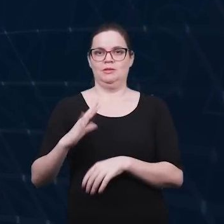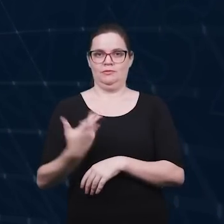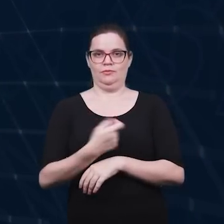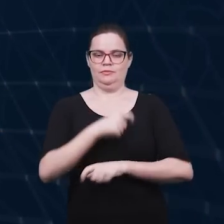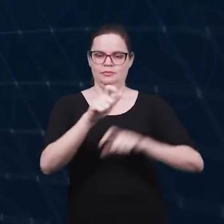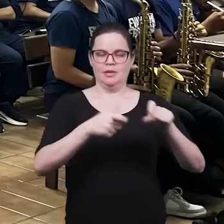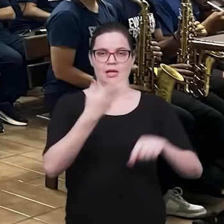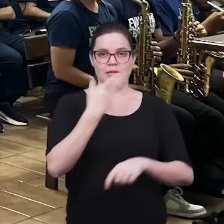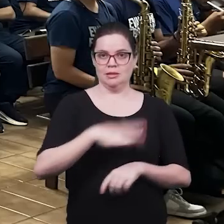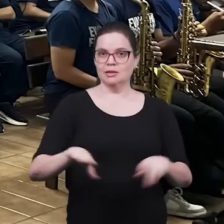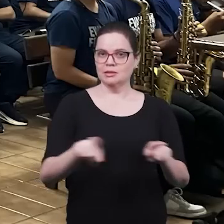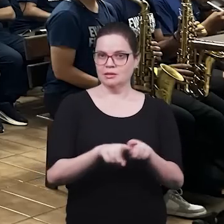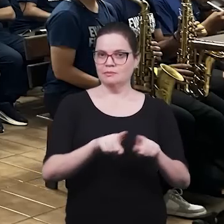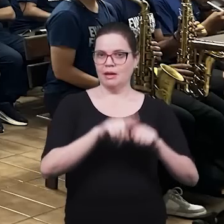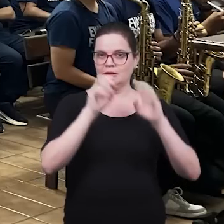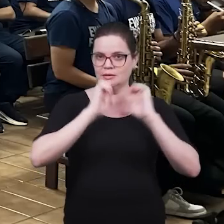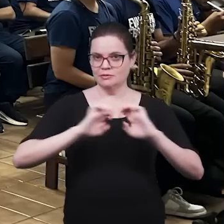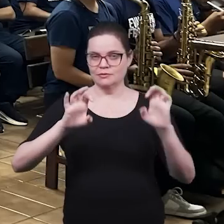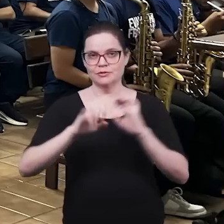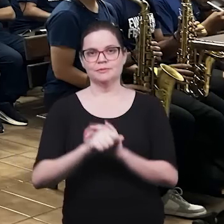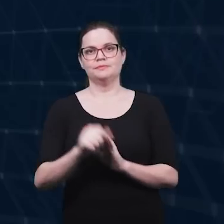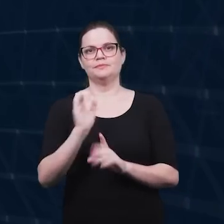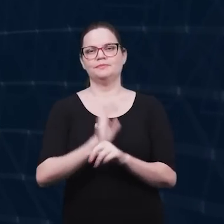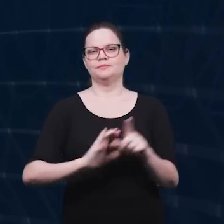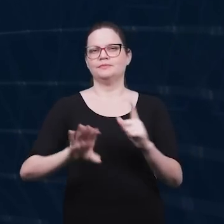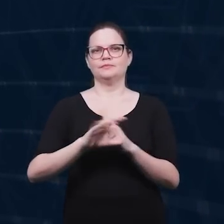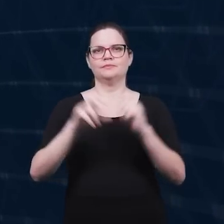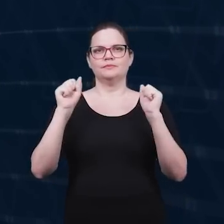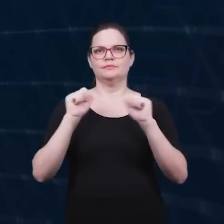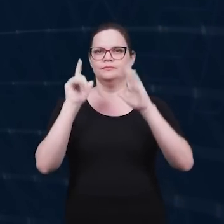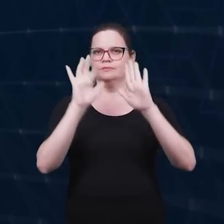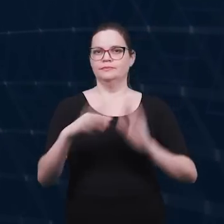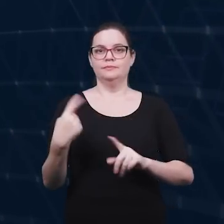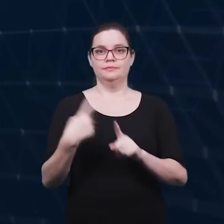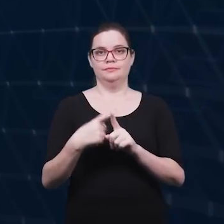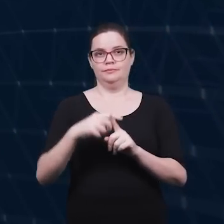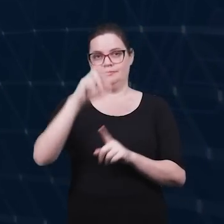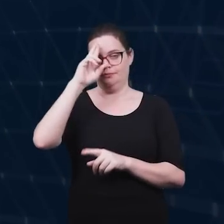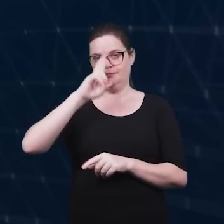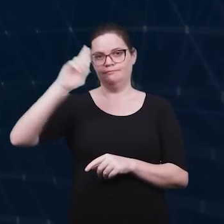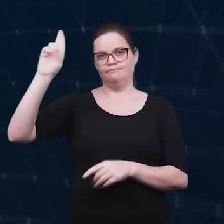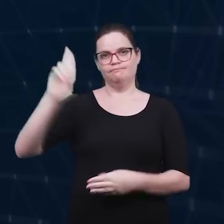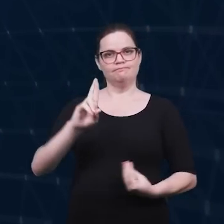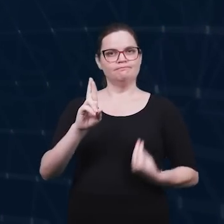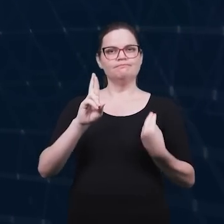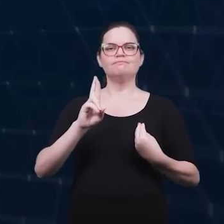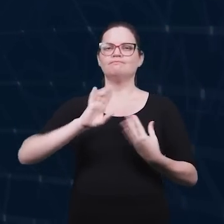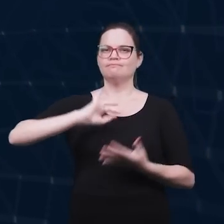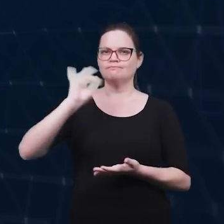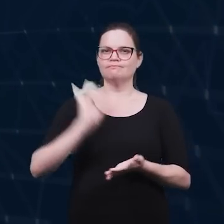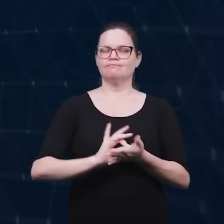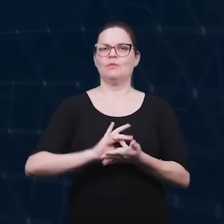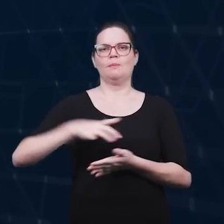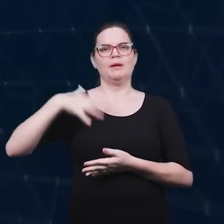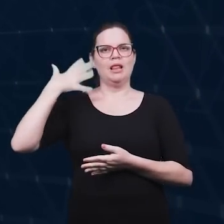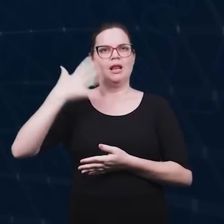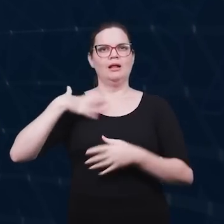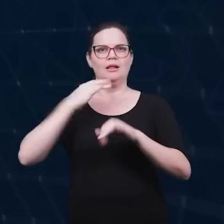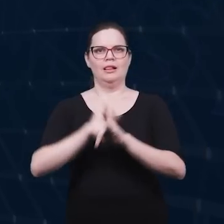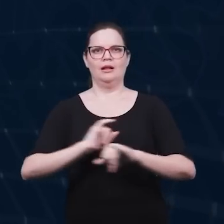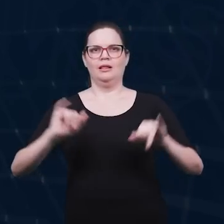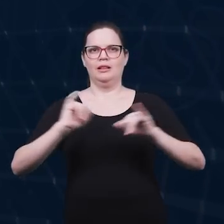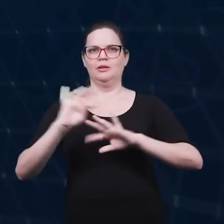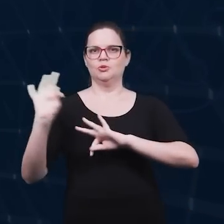tocados. E à noite o culto foi uma verdadeira bênção, a presença de Deus foi real. e a palavra ministrada tocou o coração de